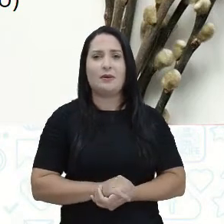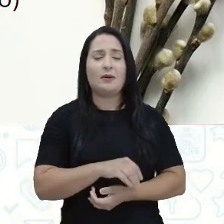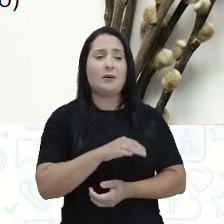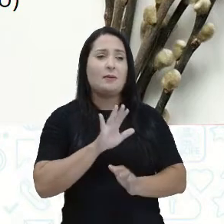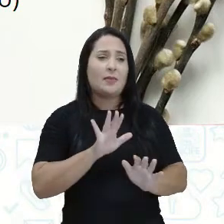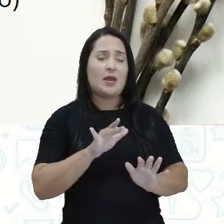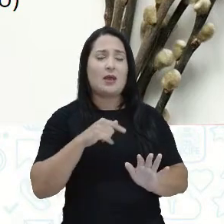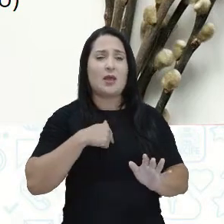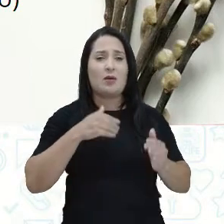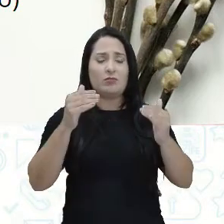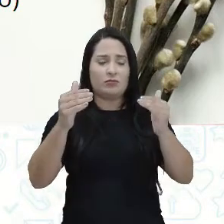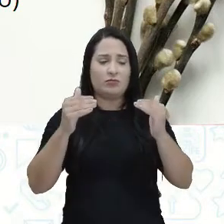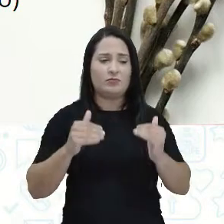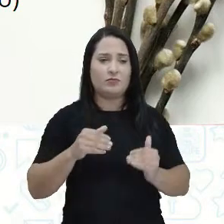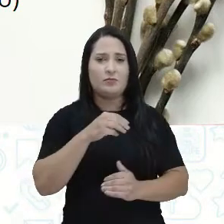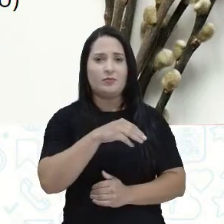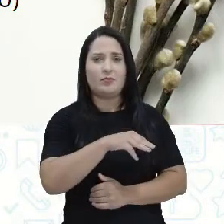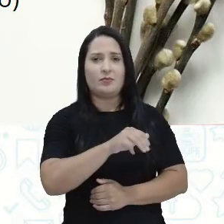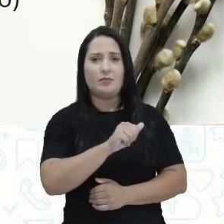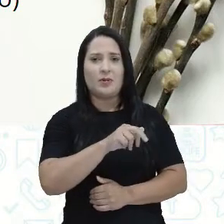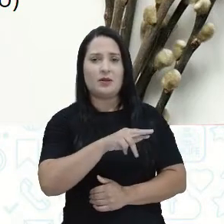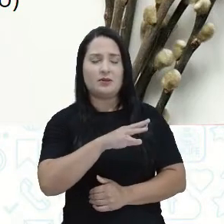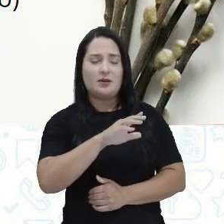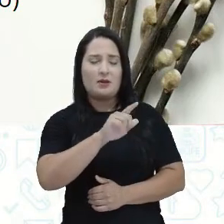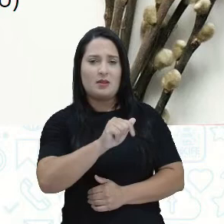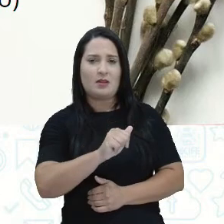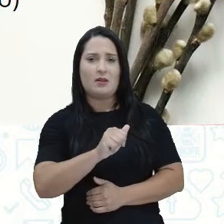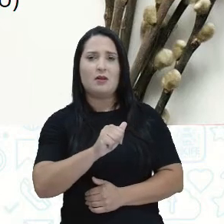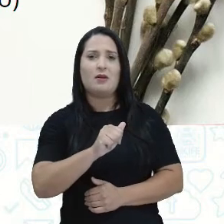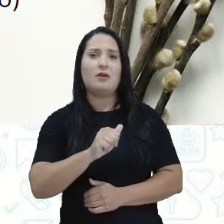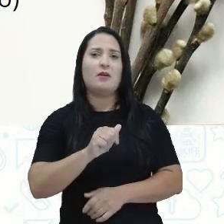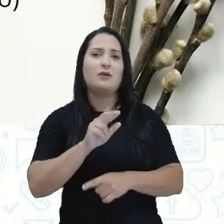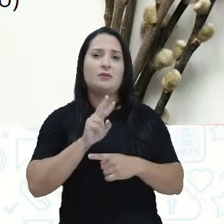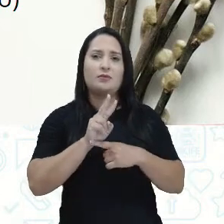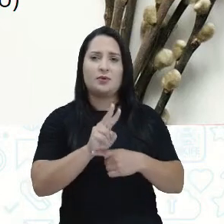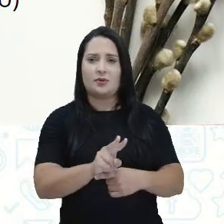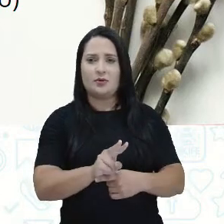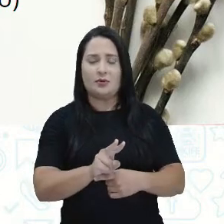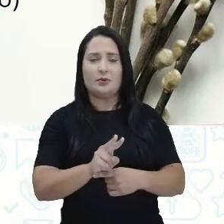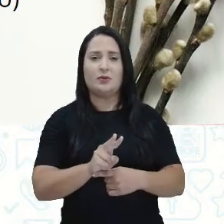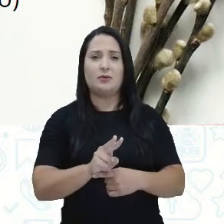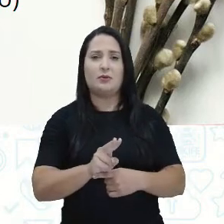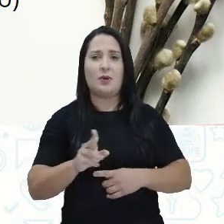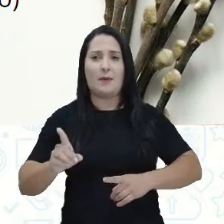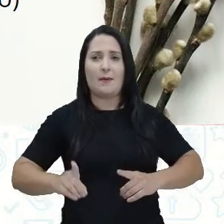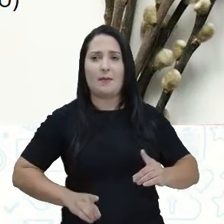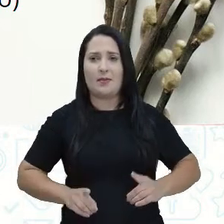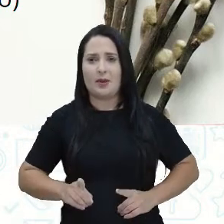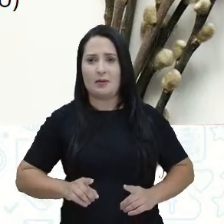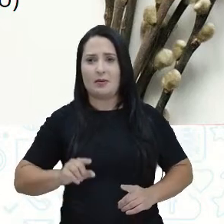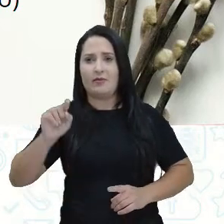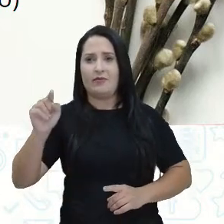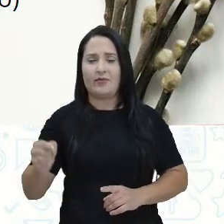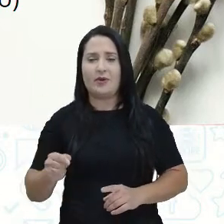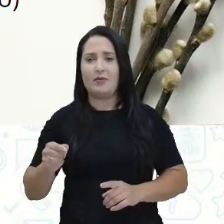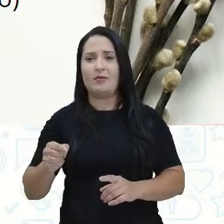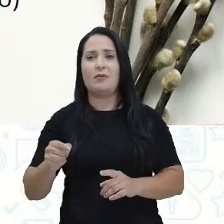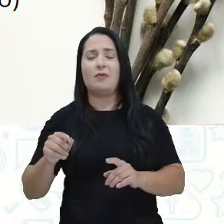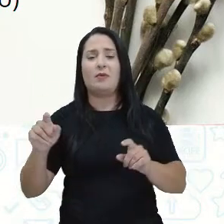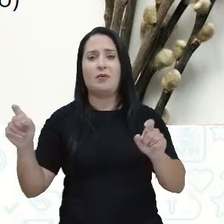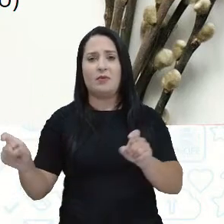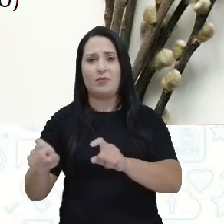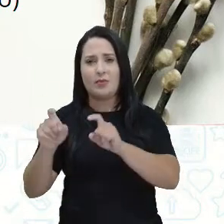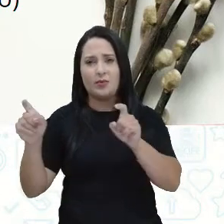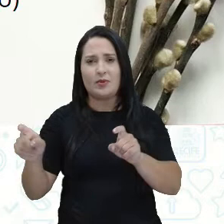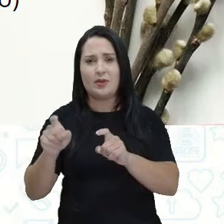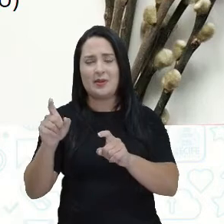vírgula, o computador, eu estou isolando. Estou fazendo isso de maneira incorreta. Eu estou